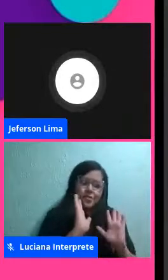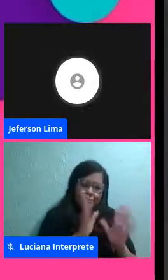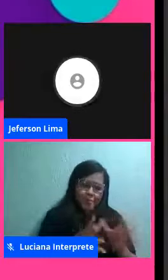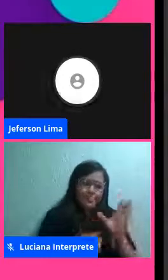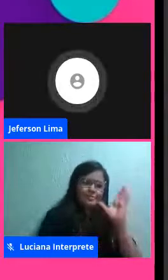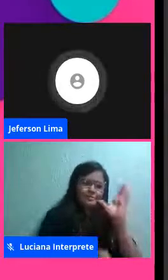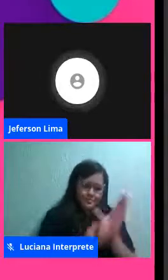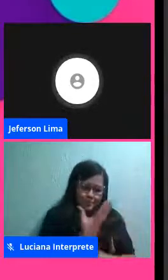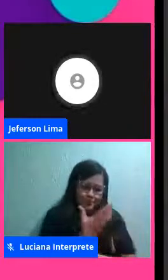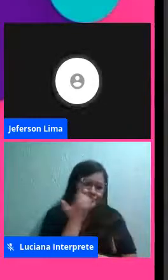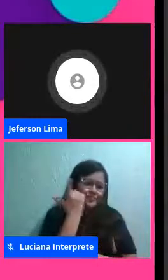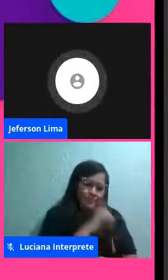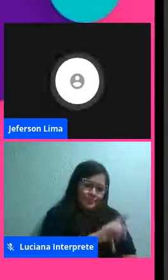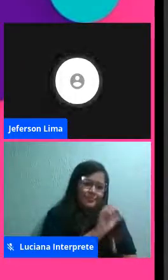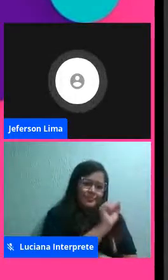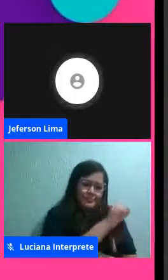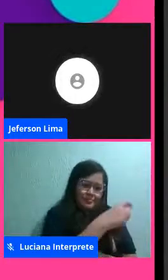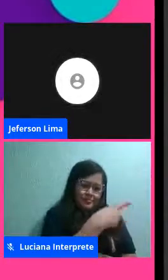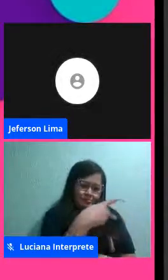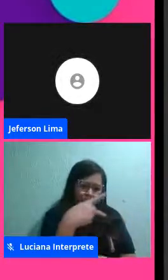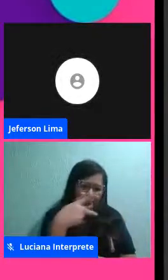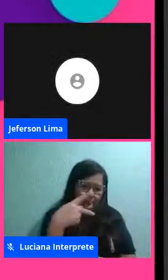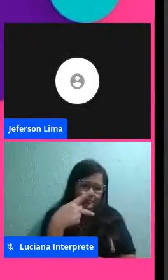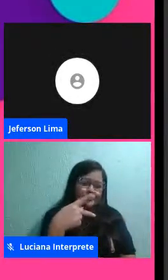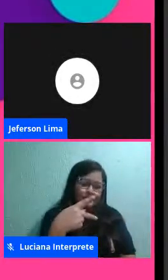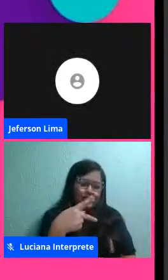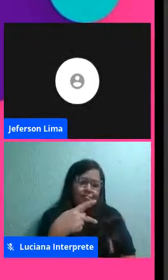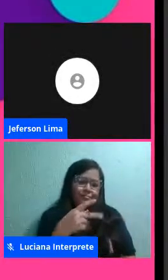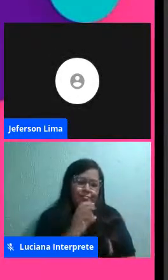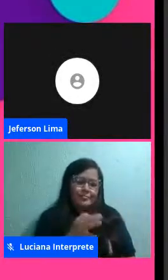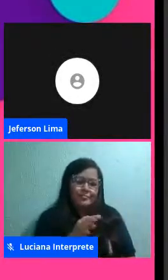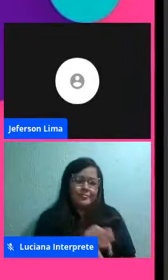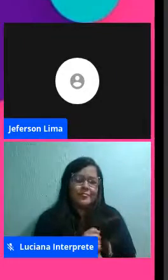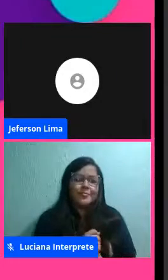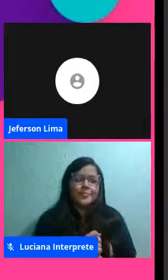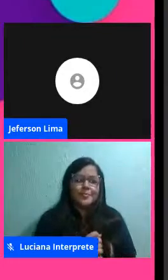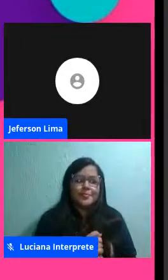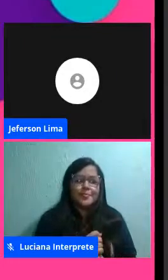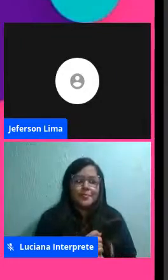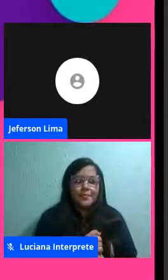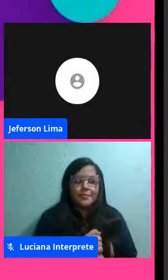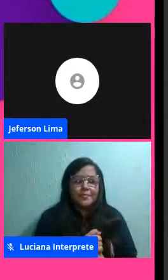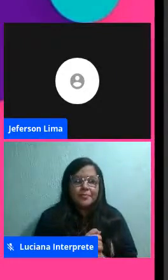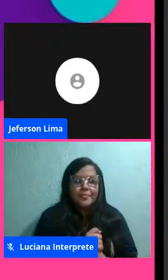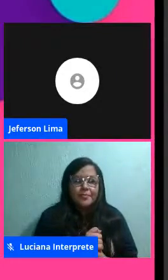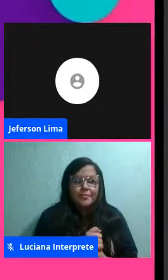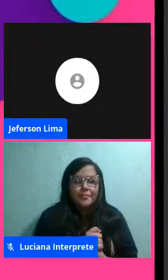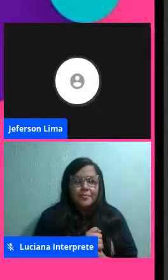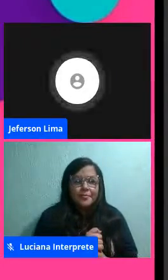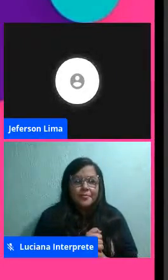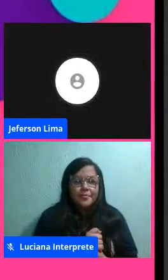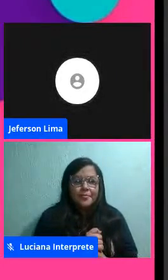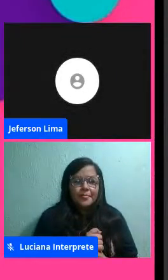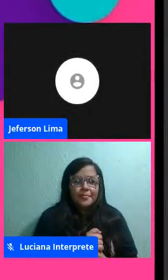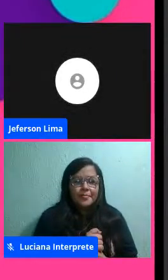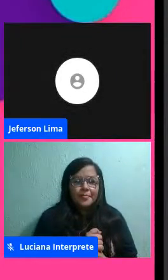Hã? Cons app igual express. Pronto.